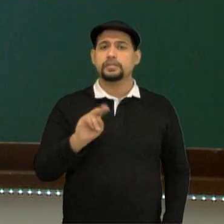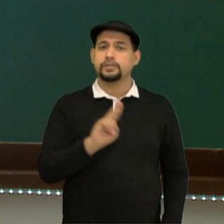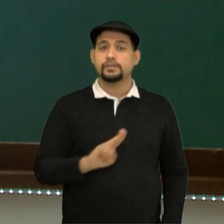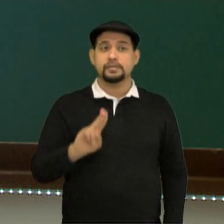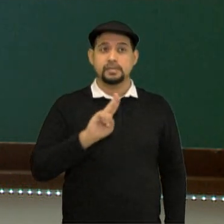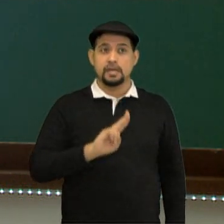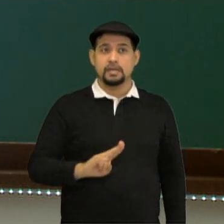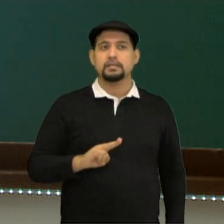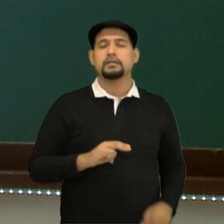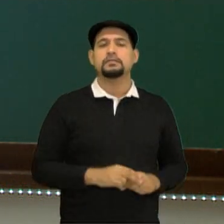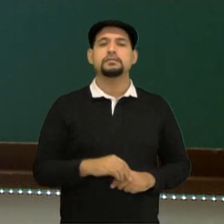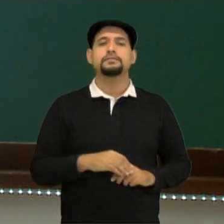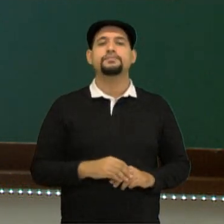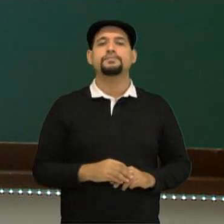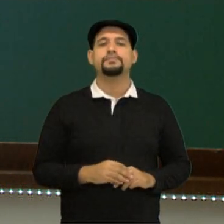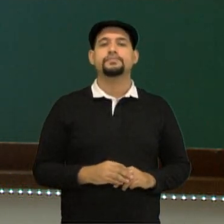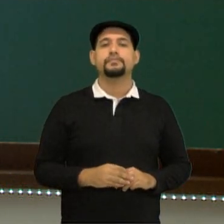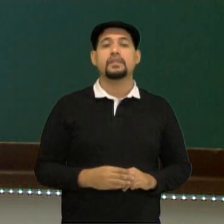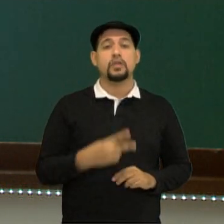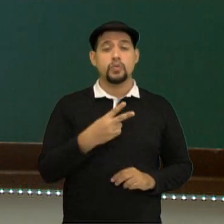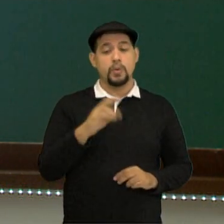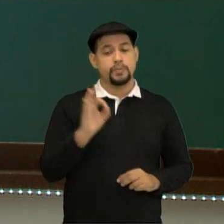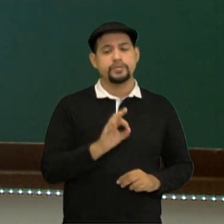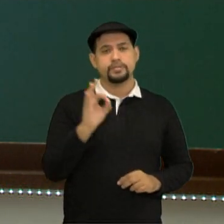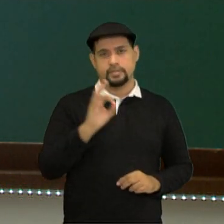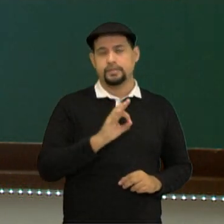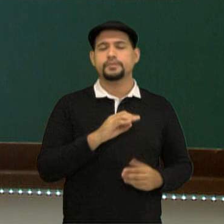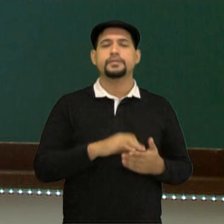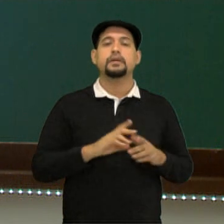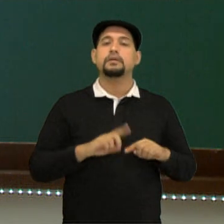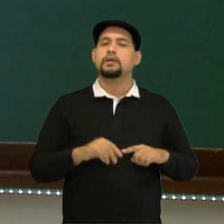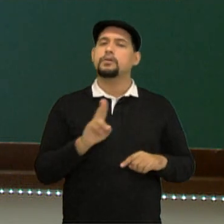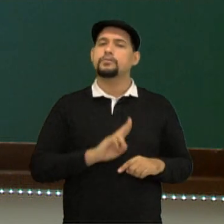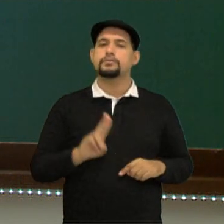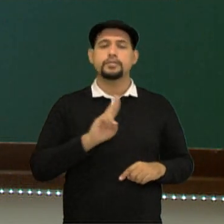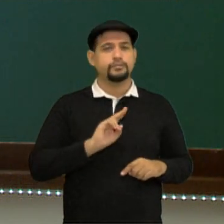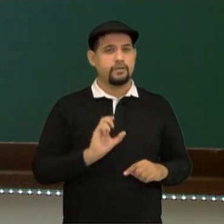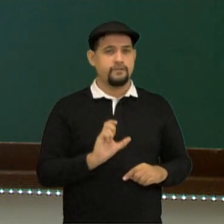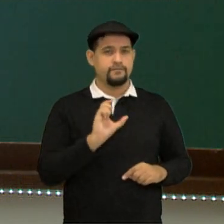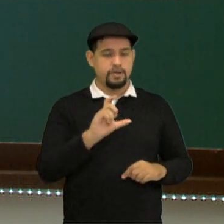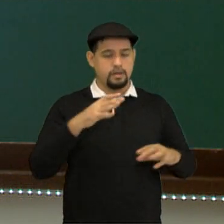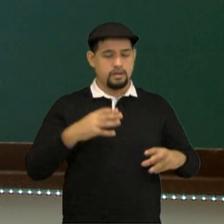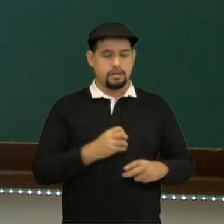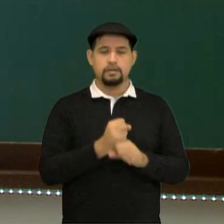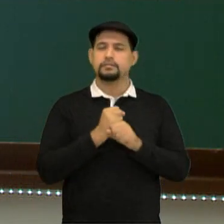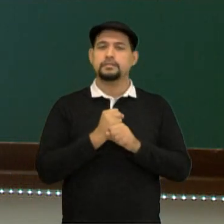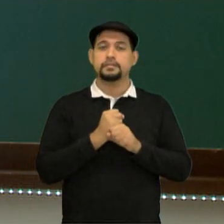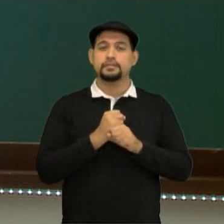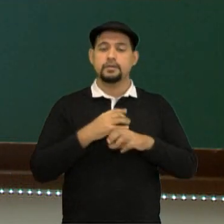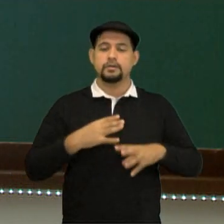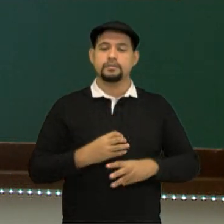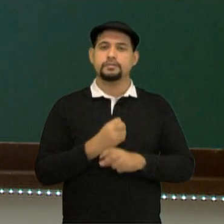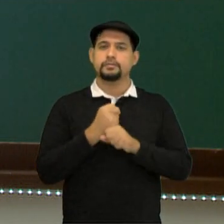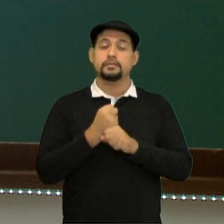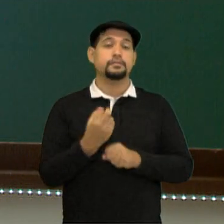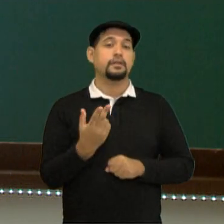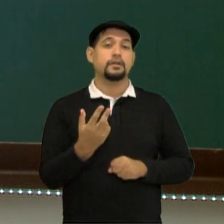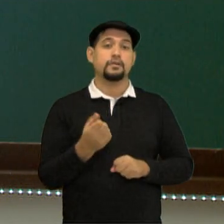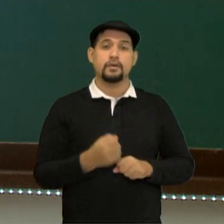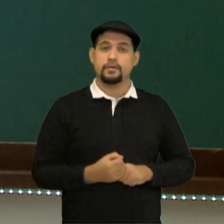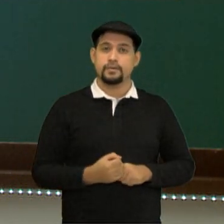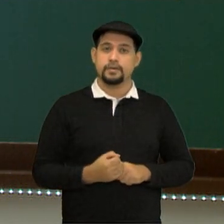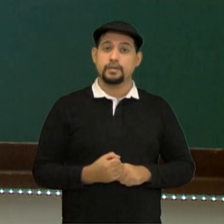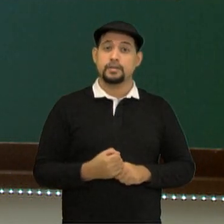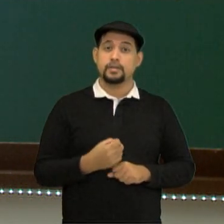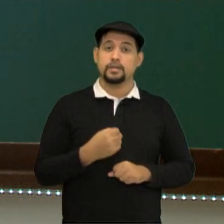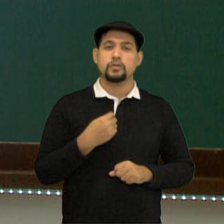2 centésimos, 2%, que vai dar 2 centésimos. Aplicando na forma do montante, ó, o montante corresponde a 2